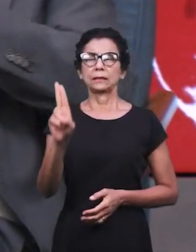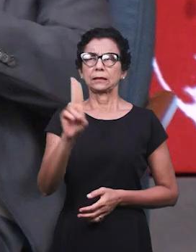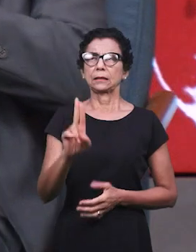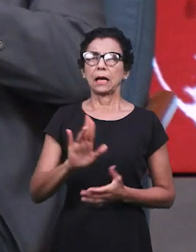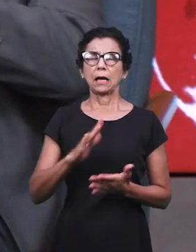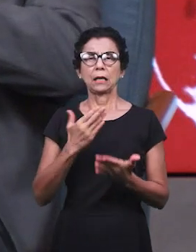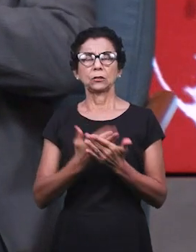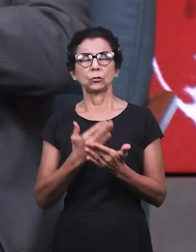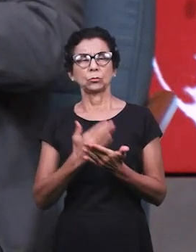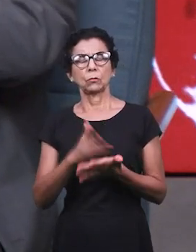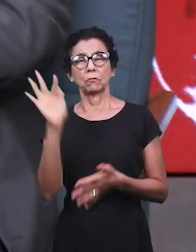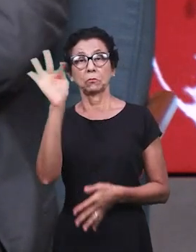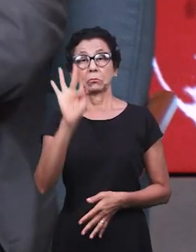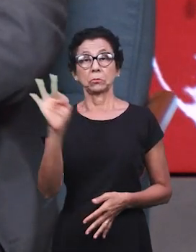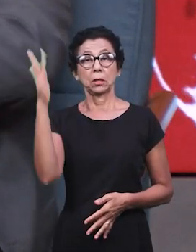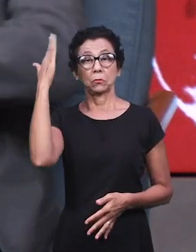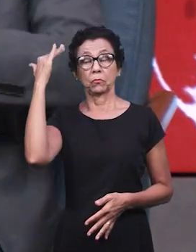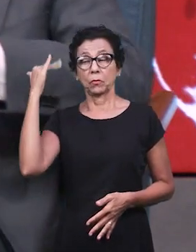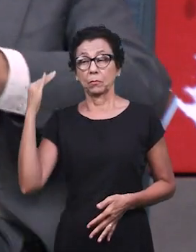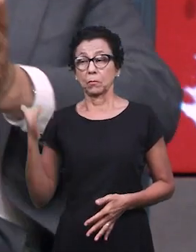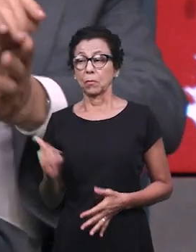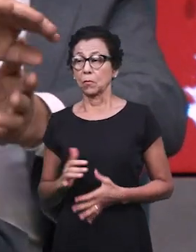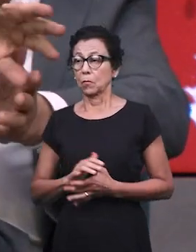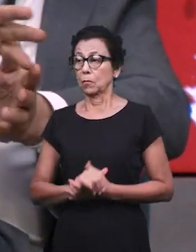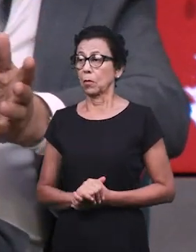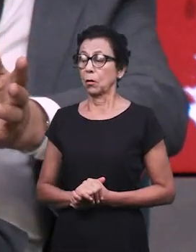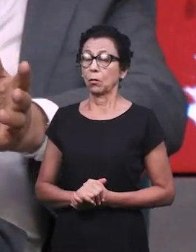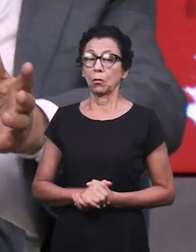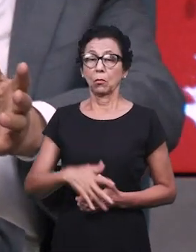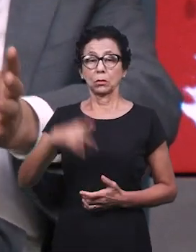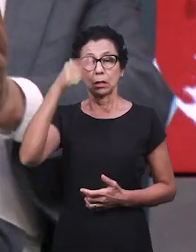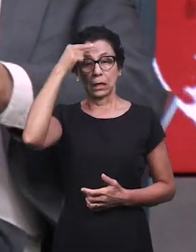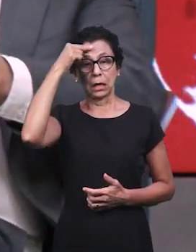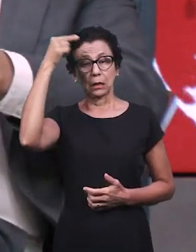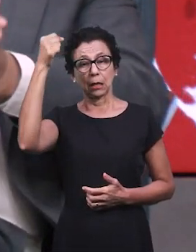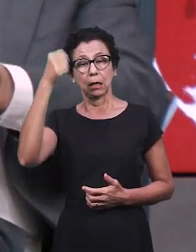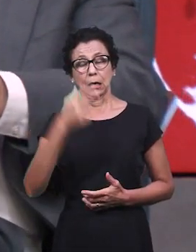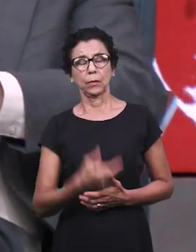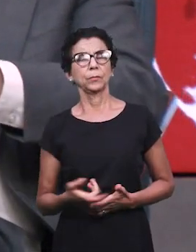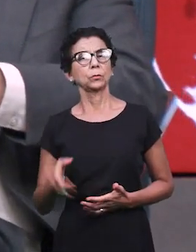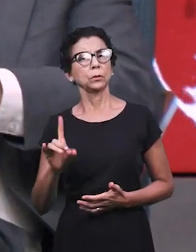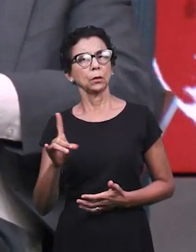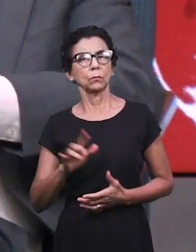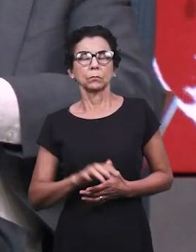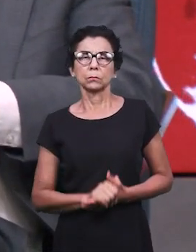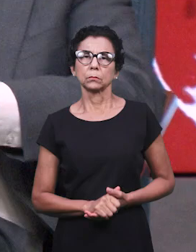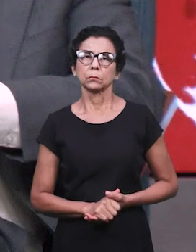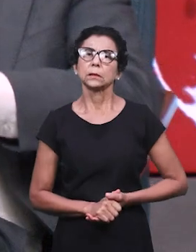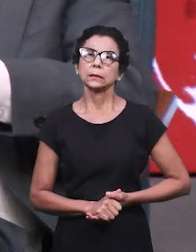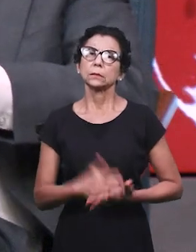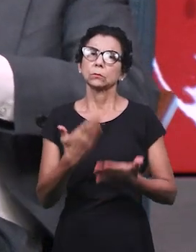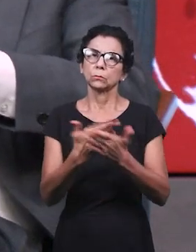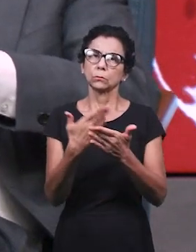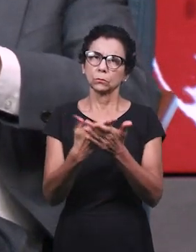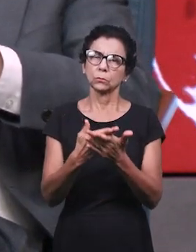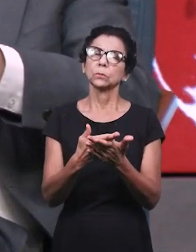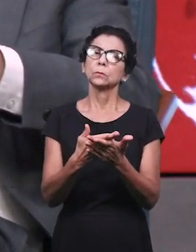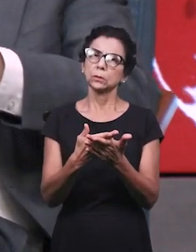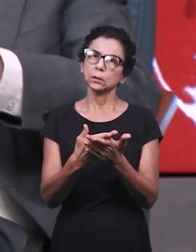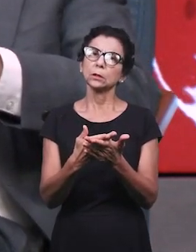não. Não é que nós coloquemos isso de lado. Não, isso é válido. Isso é